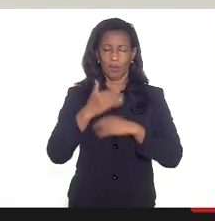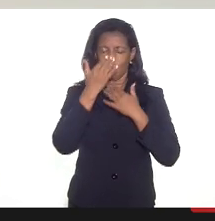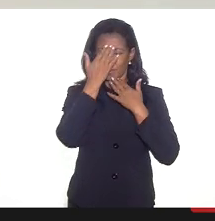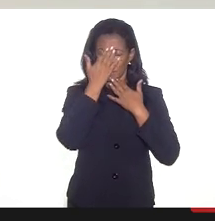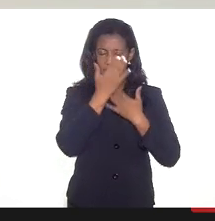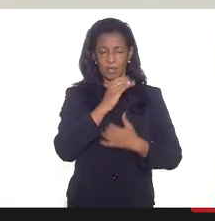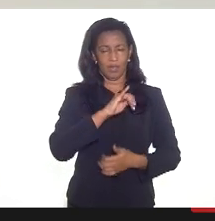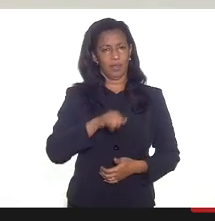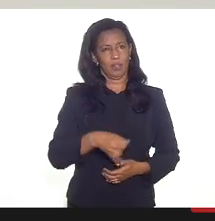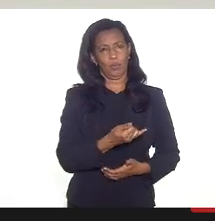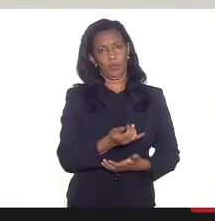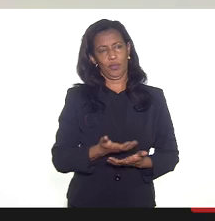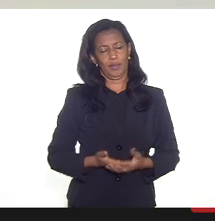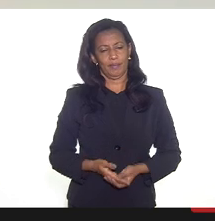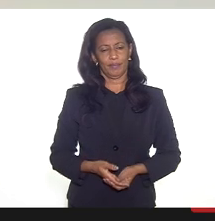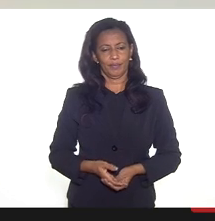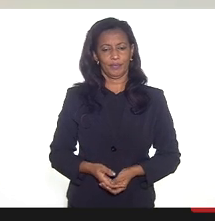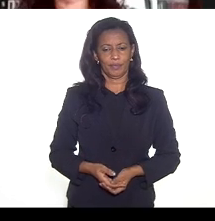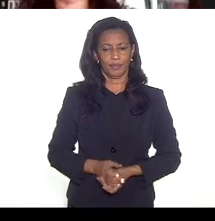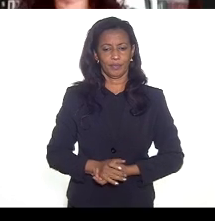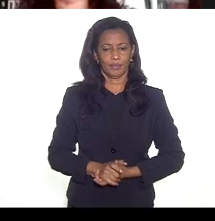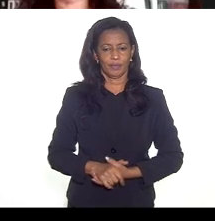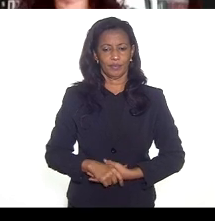muito a oportunidade.